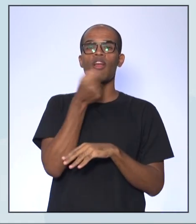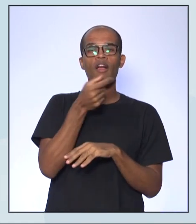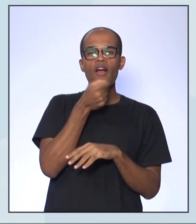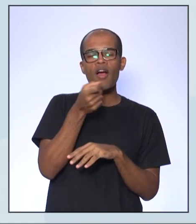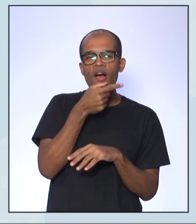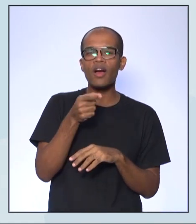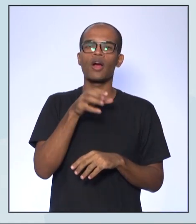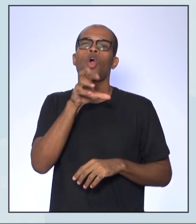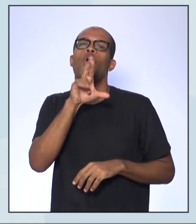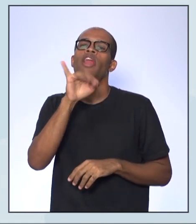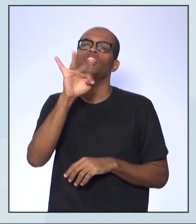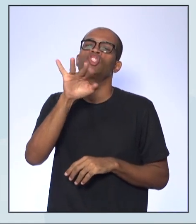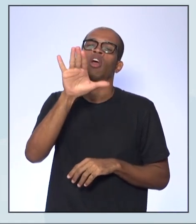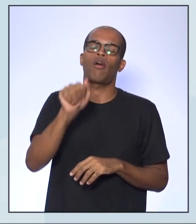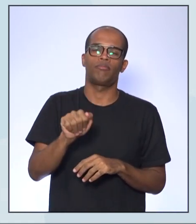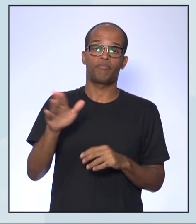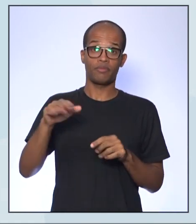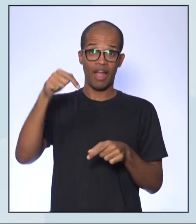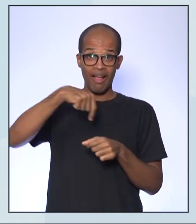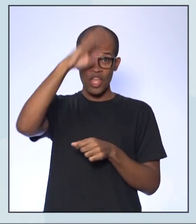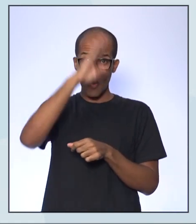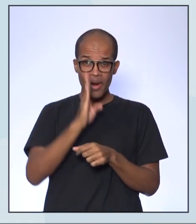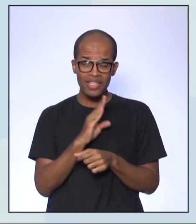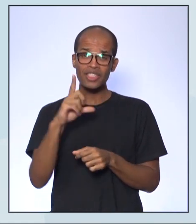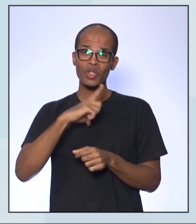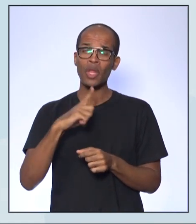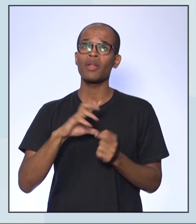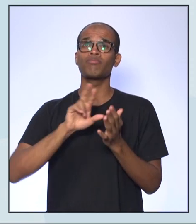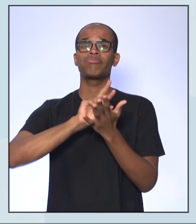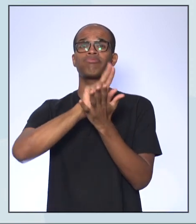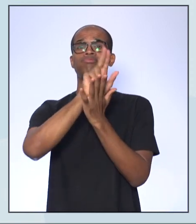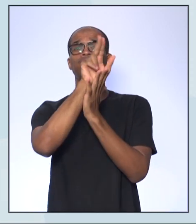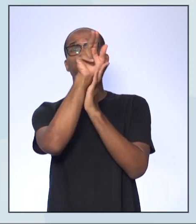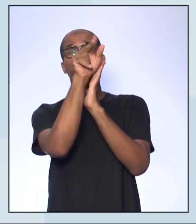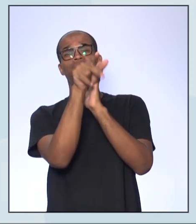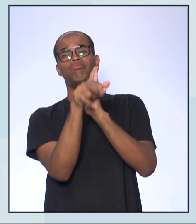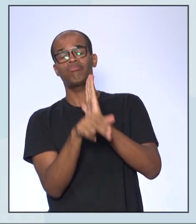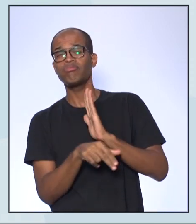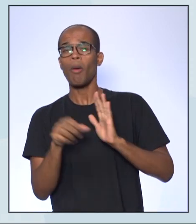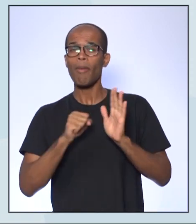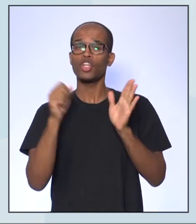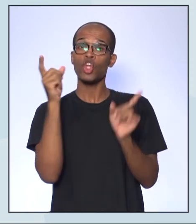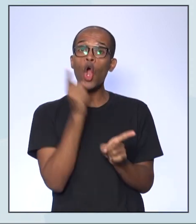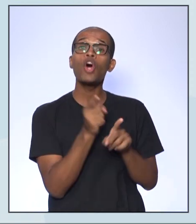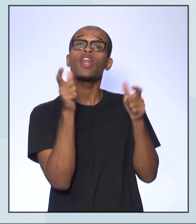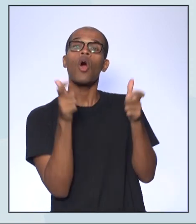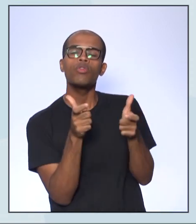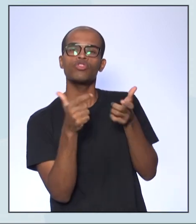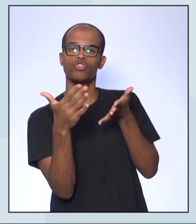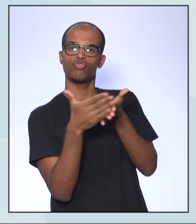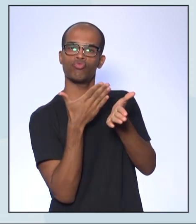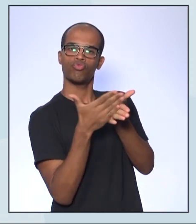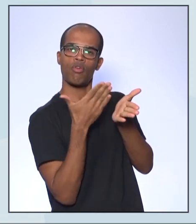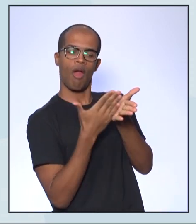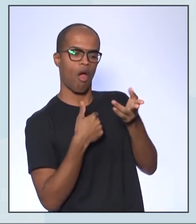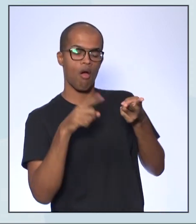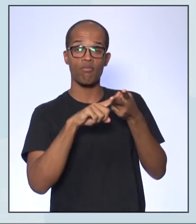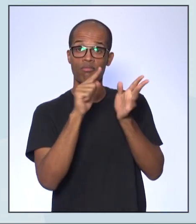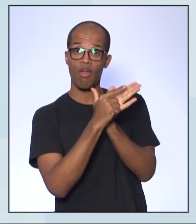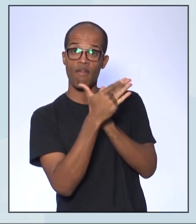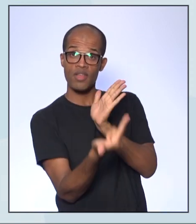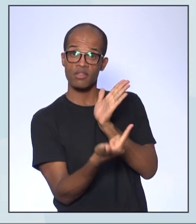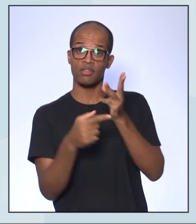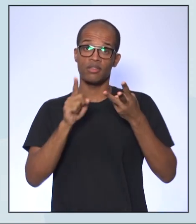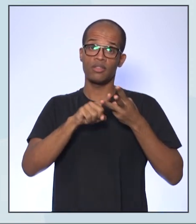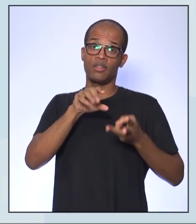né? No Brasil, temos várias crônicas. Suas obras podem ser encontradas em jornais, revistas, livros e blogs. Um exemplo é a